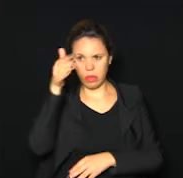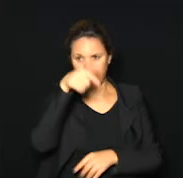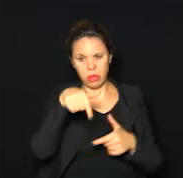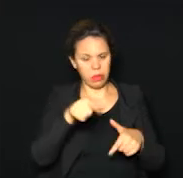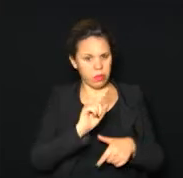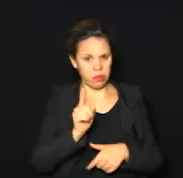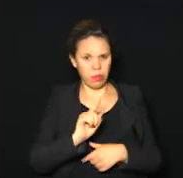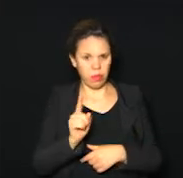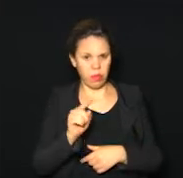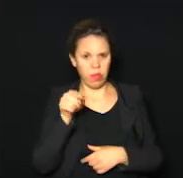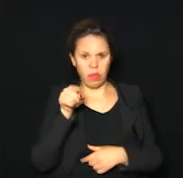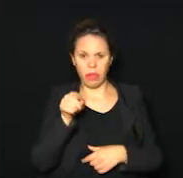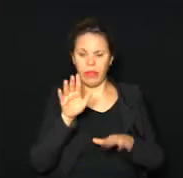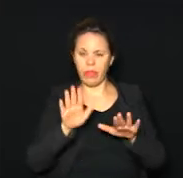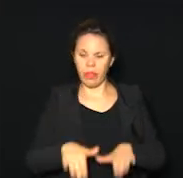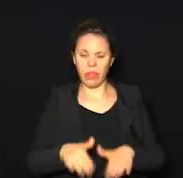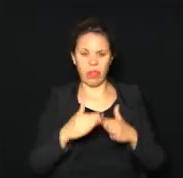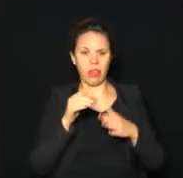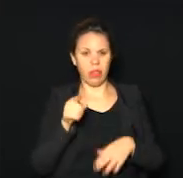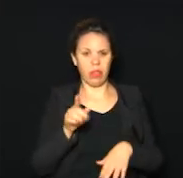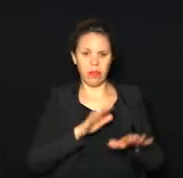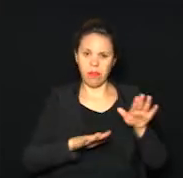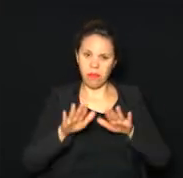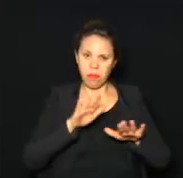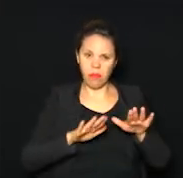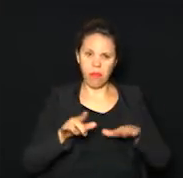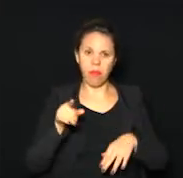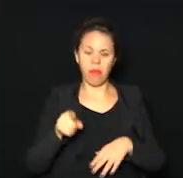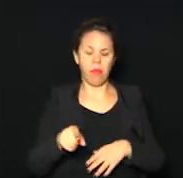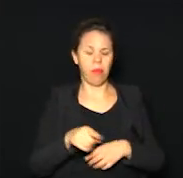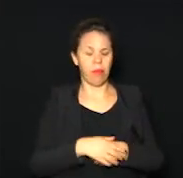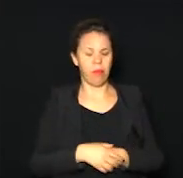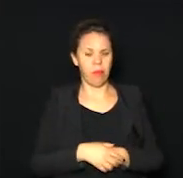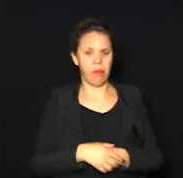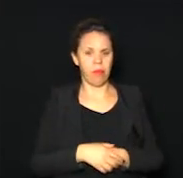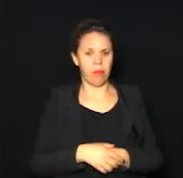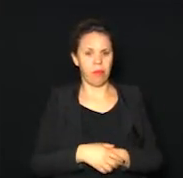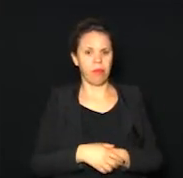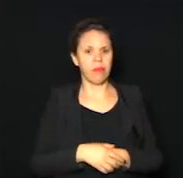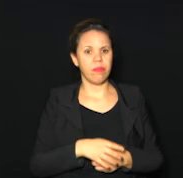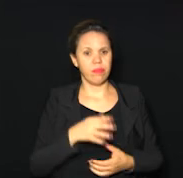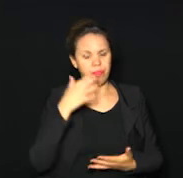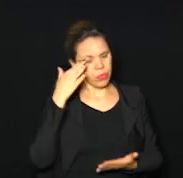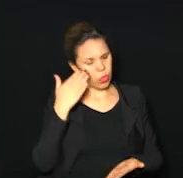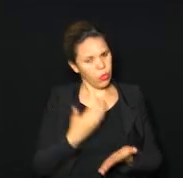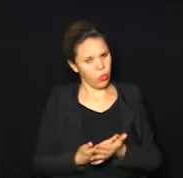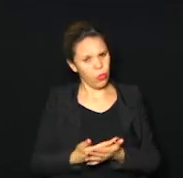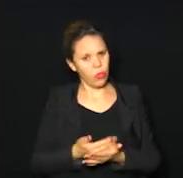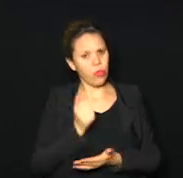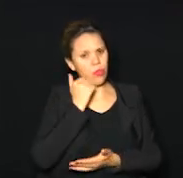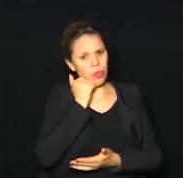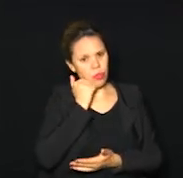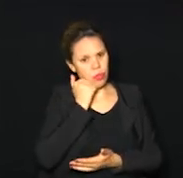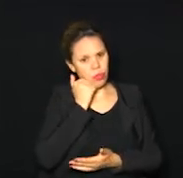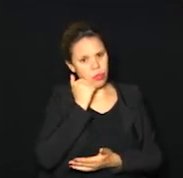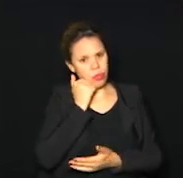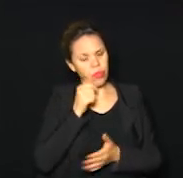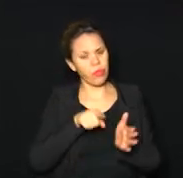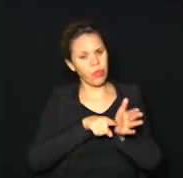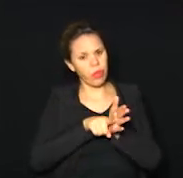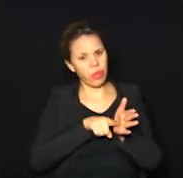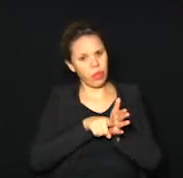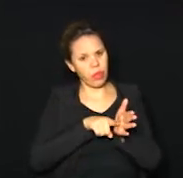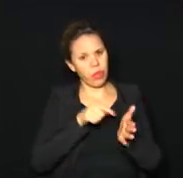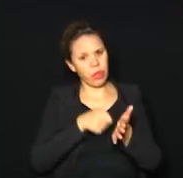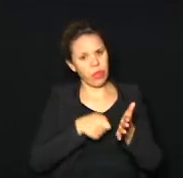trabalhar, fique em casa e toma todos os cuidados e confie na ciência. Busque,